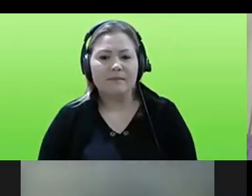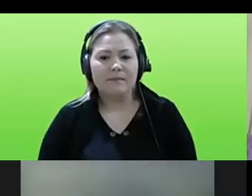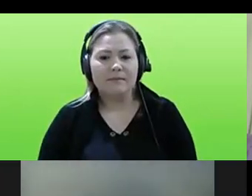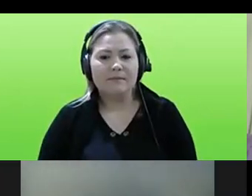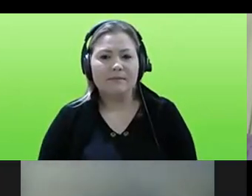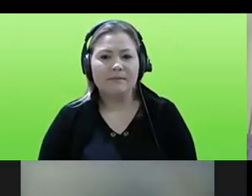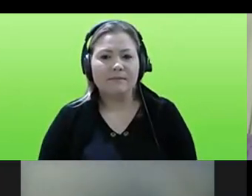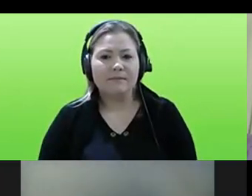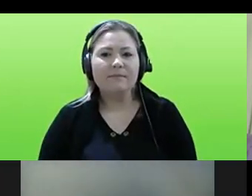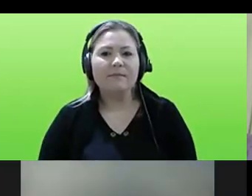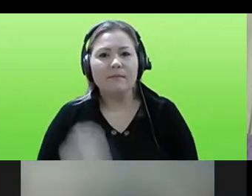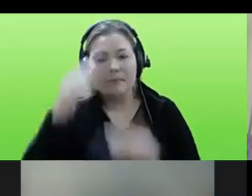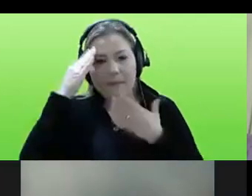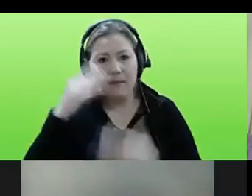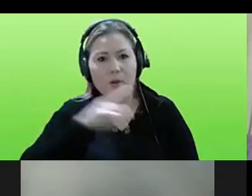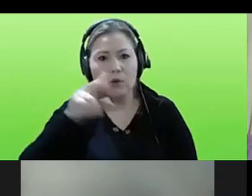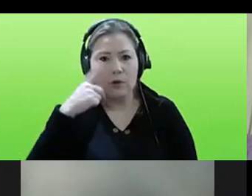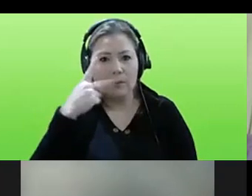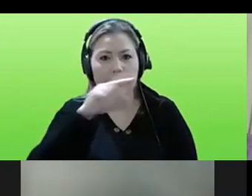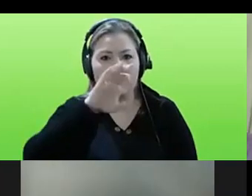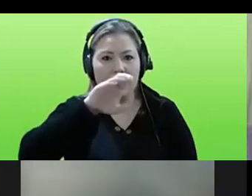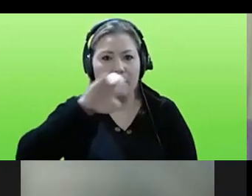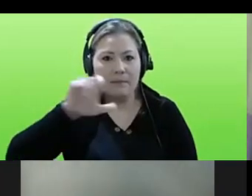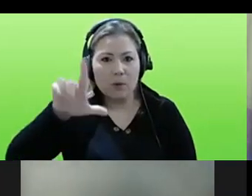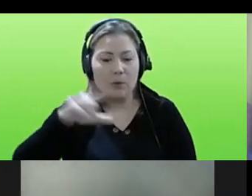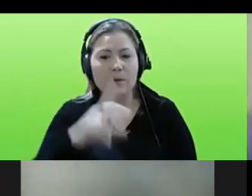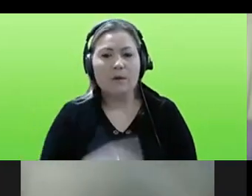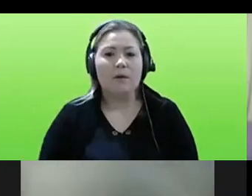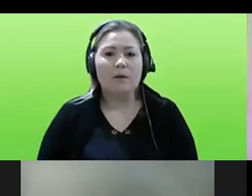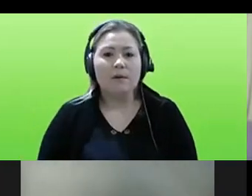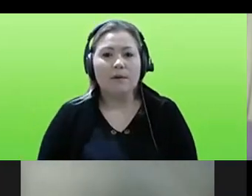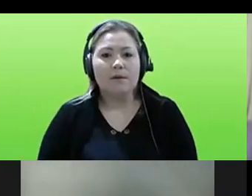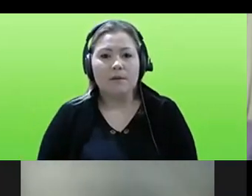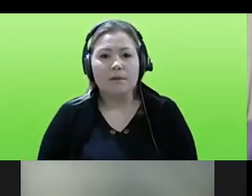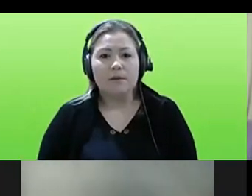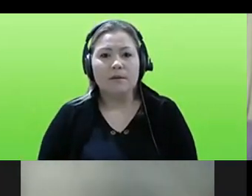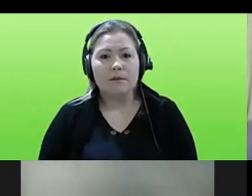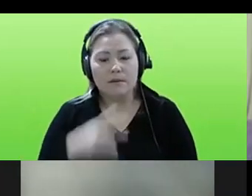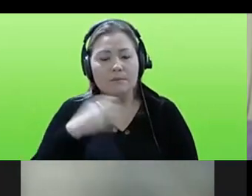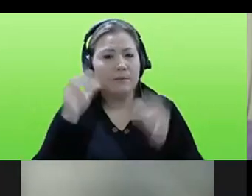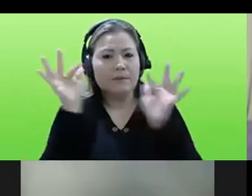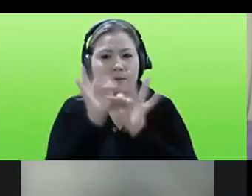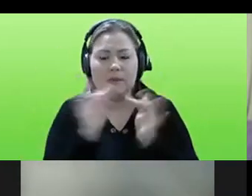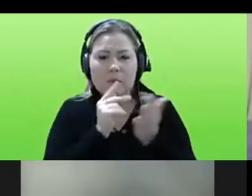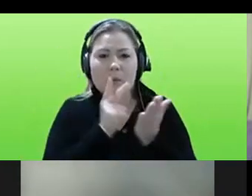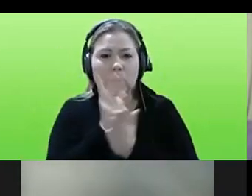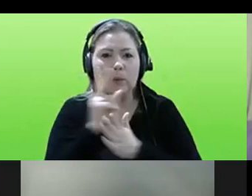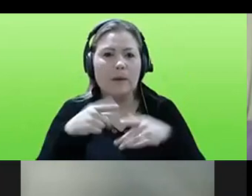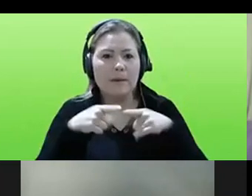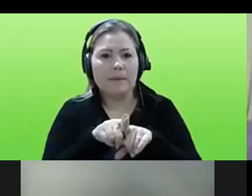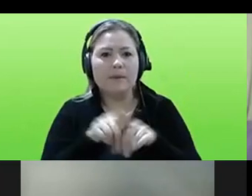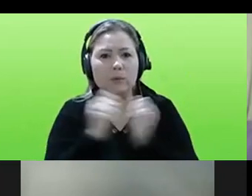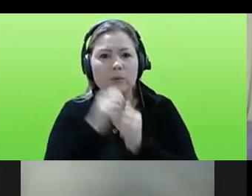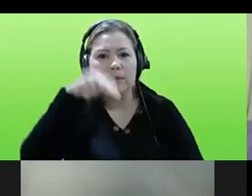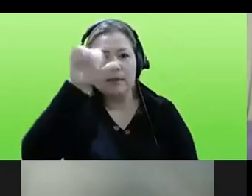Obrigado. Obrigado, Nuno. Bom, meu nome então é Emil Sobotka. Fico contente em continuar essa parceria com o Itamar. Como